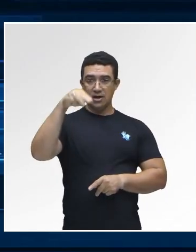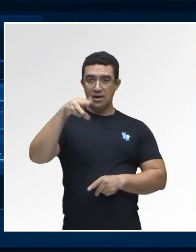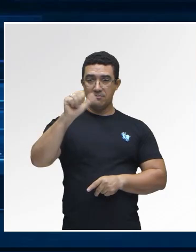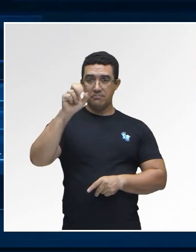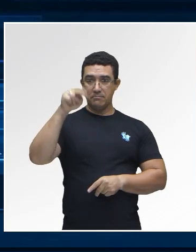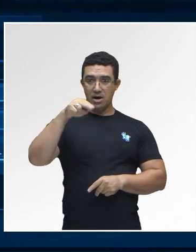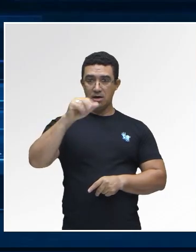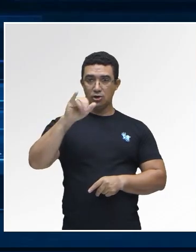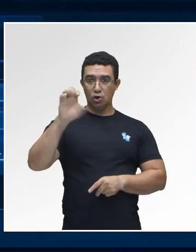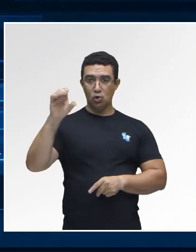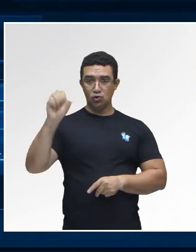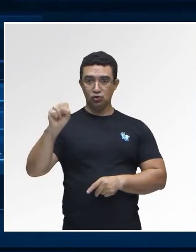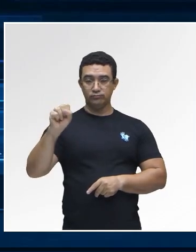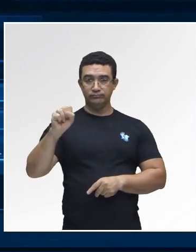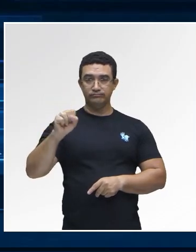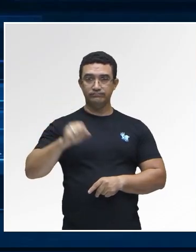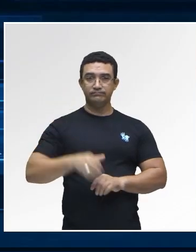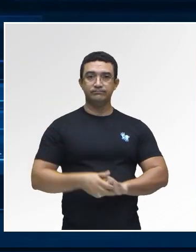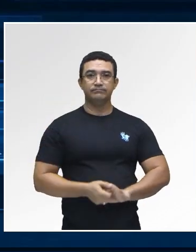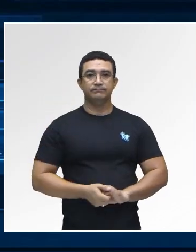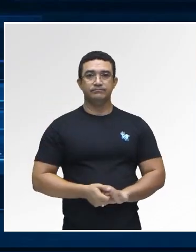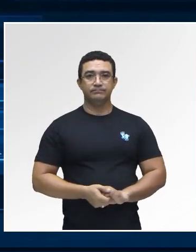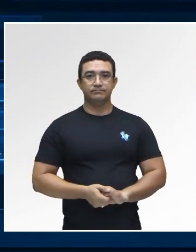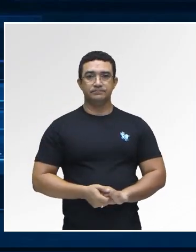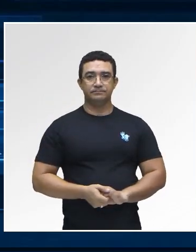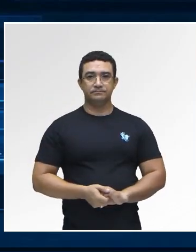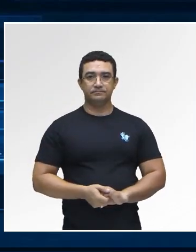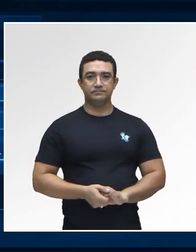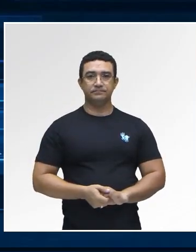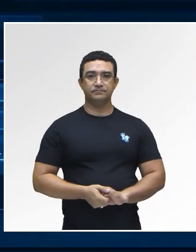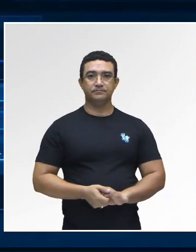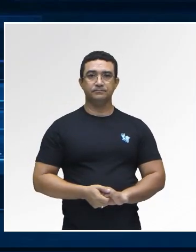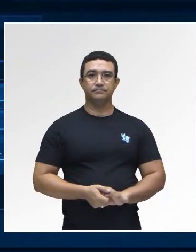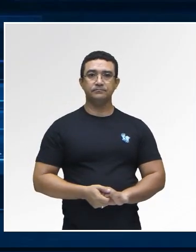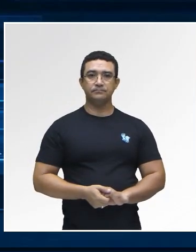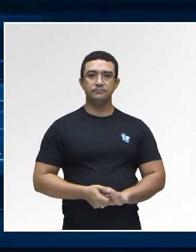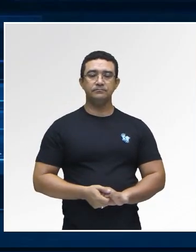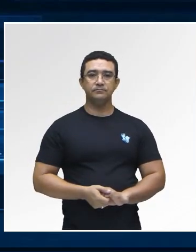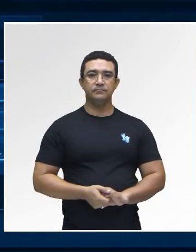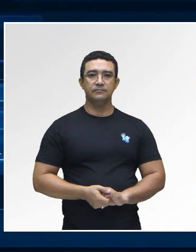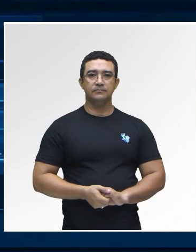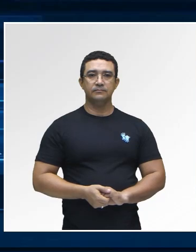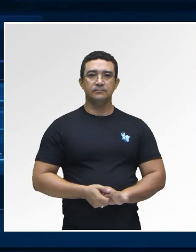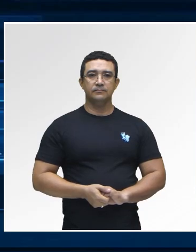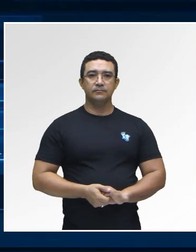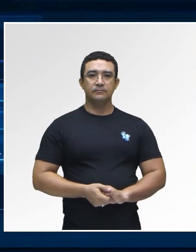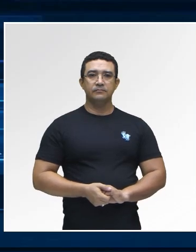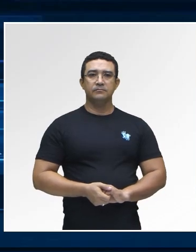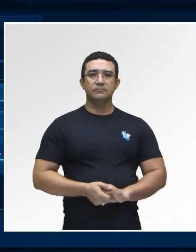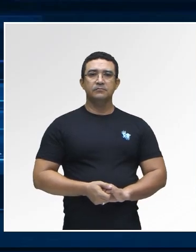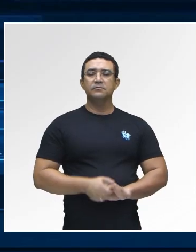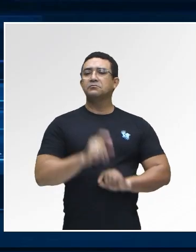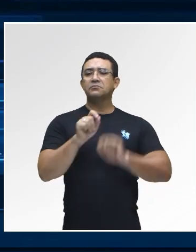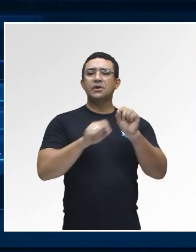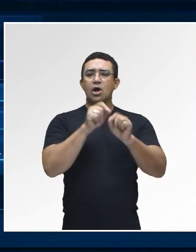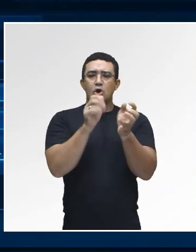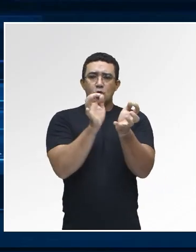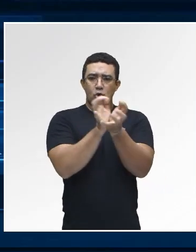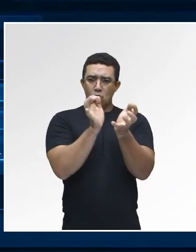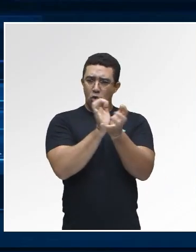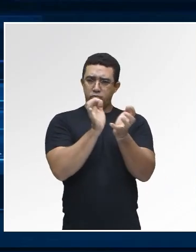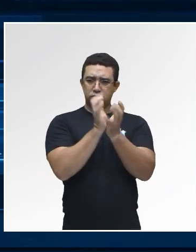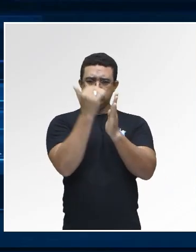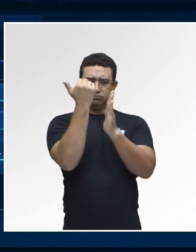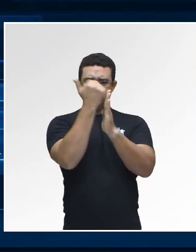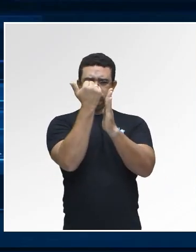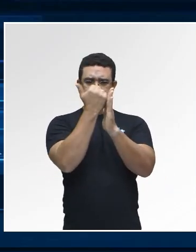escreve Germani, que é a escrita original desses povos, tá bom? Vamos lá, então. Quem eram esses grupos que faziam parte aí, junto